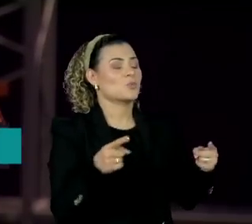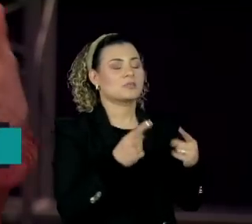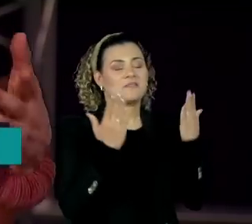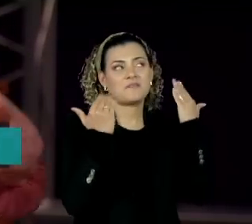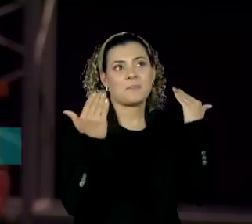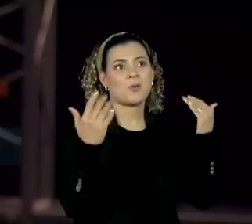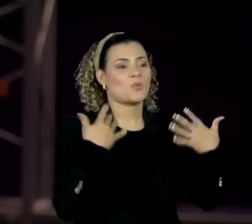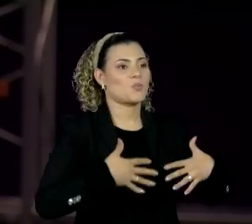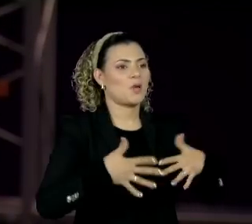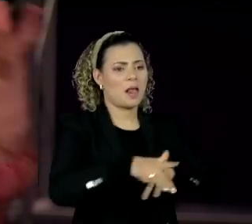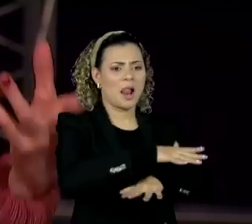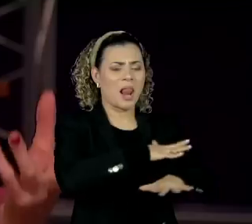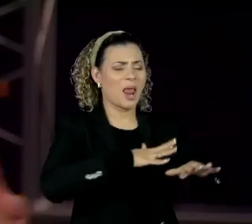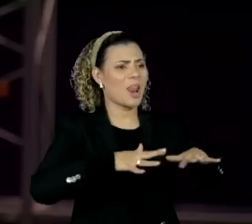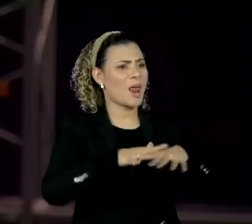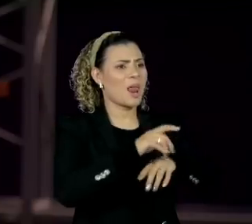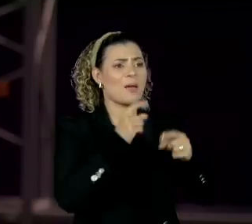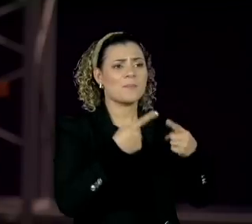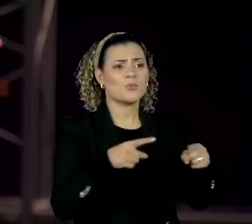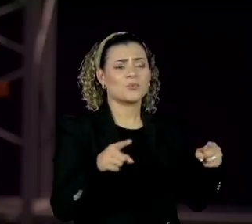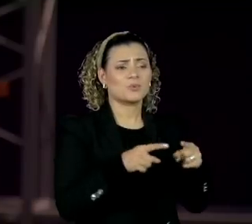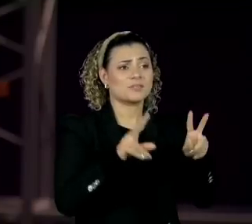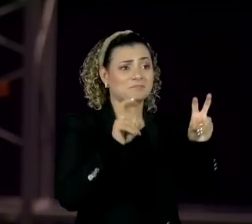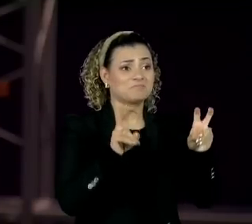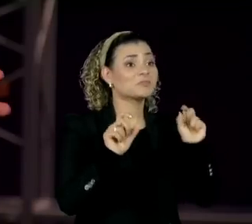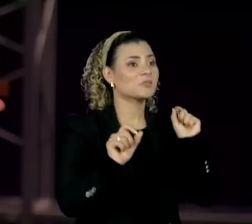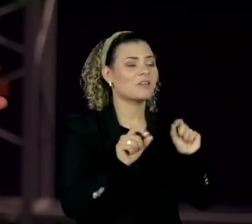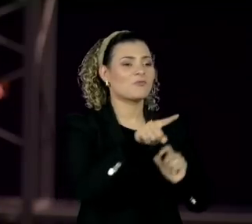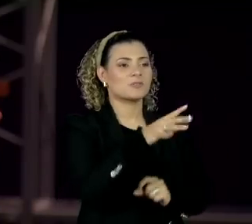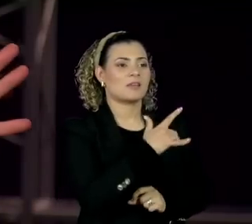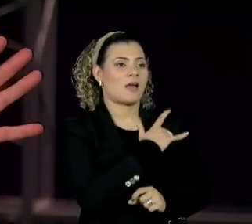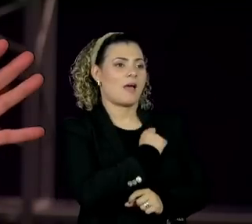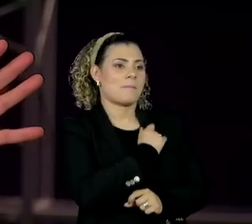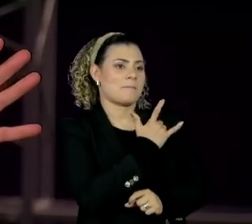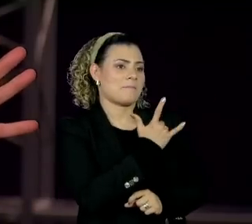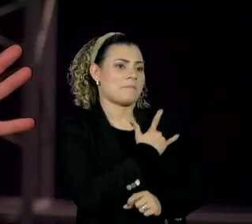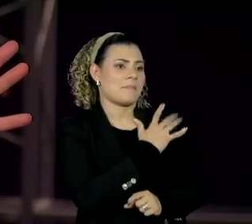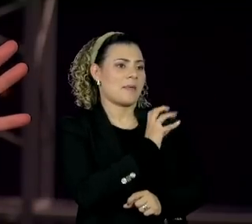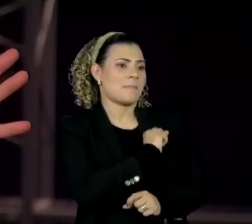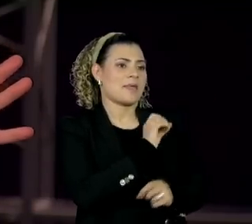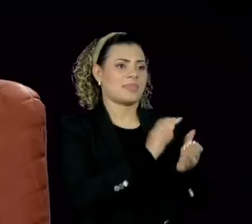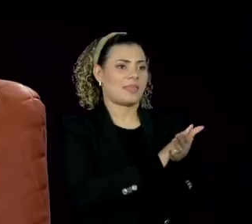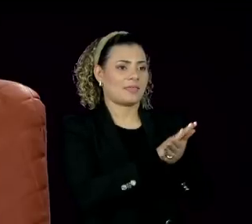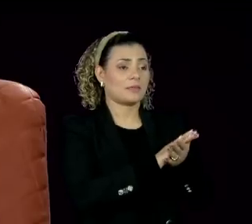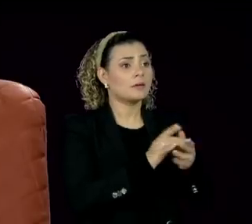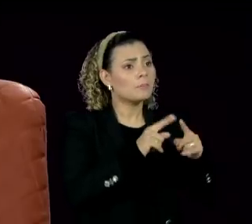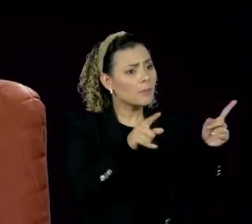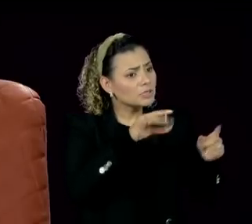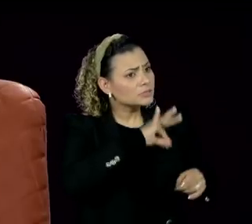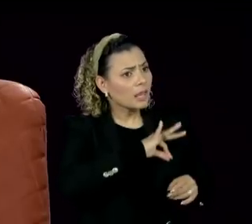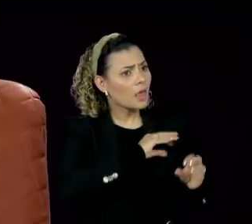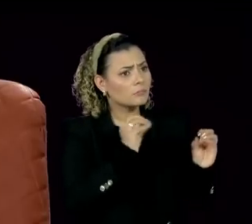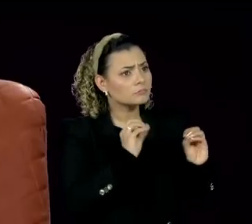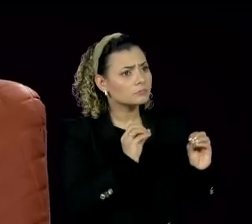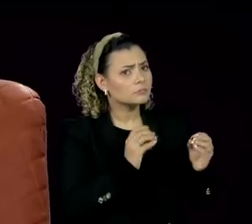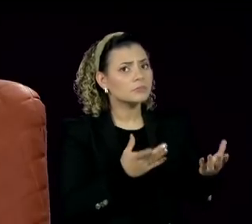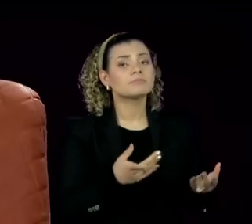muito agito, muita badalação, muitas apresentações, mas dinheiro que é bom nada, né? Gente, outra época,